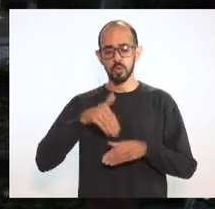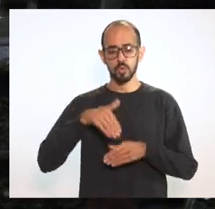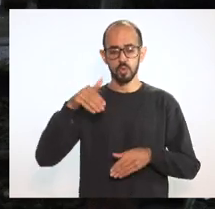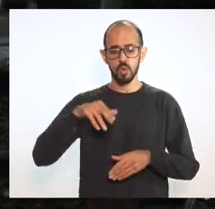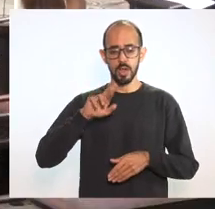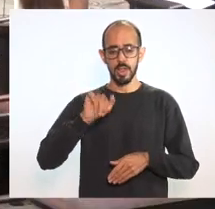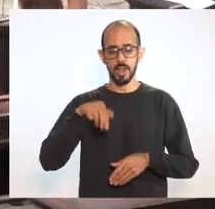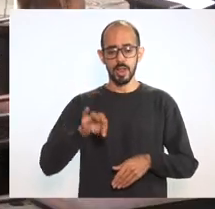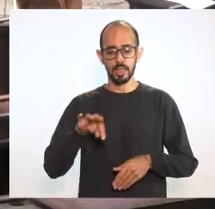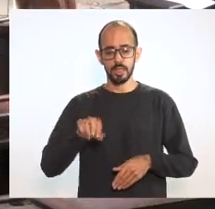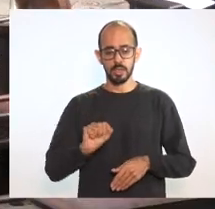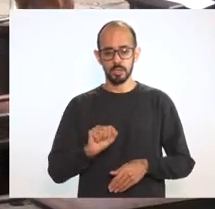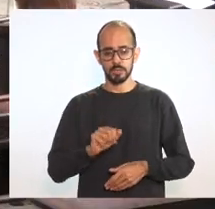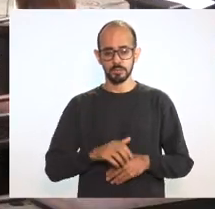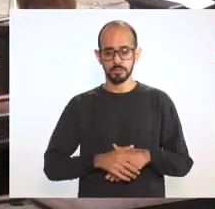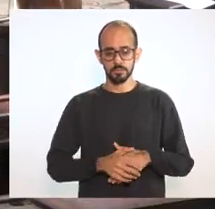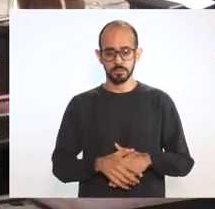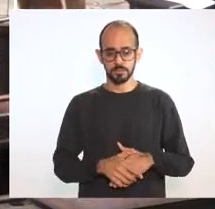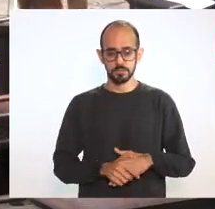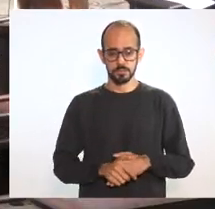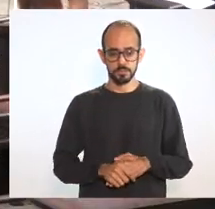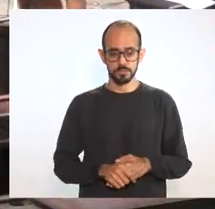Consumidor.